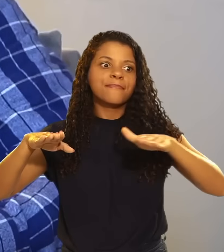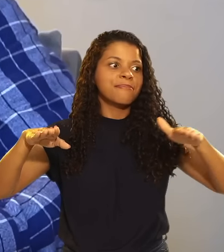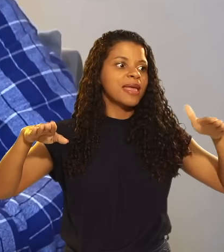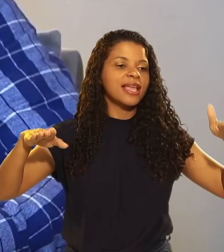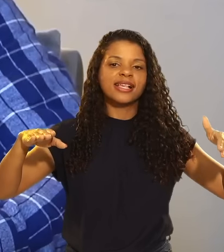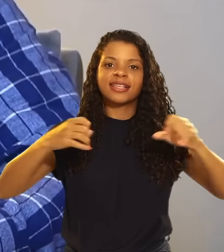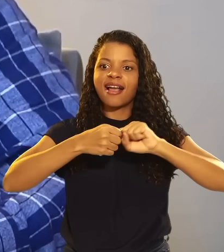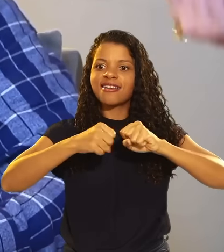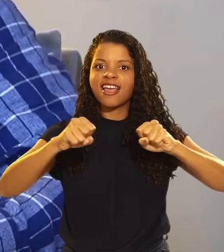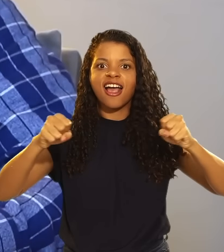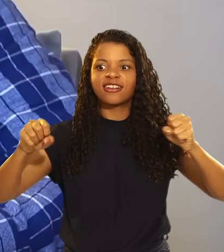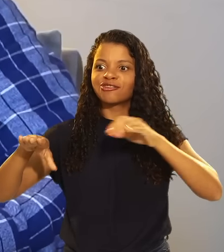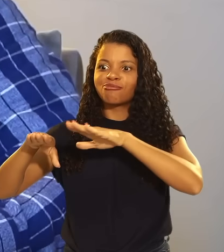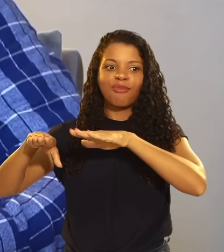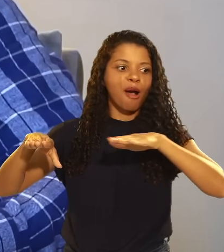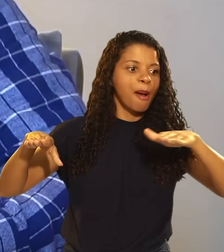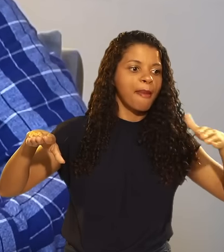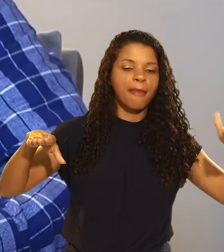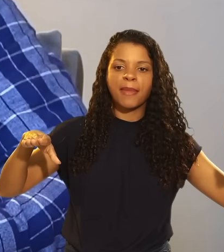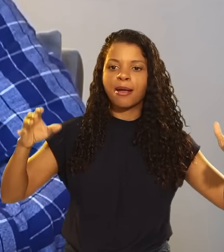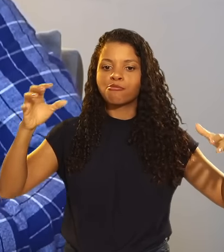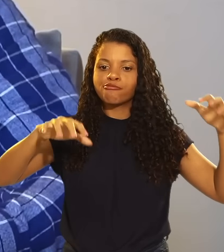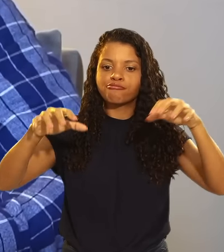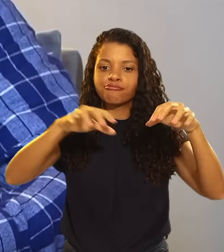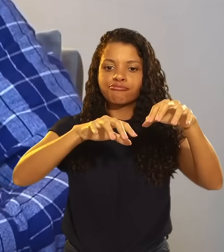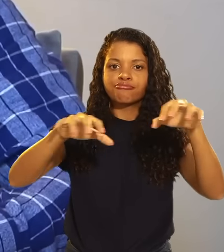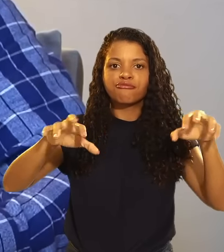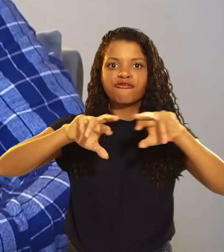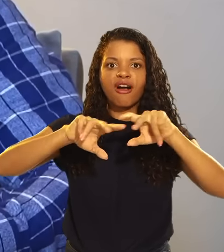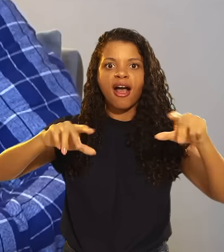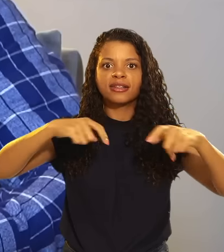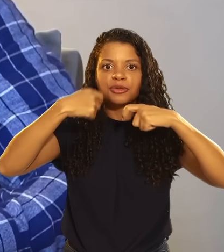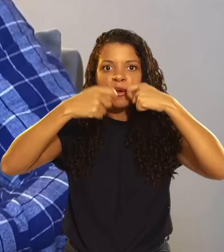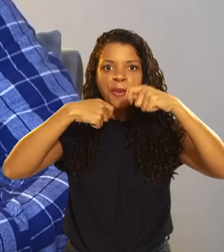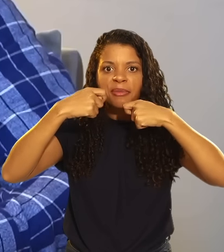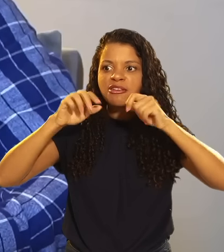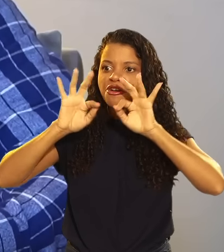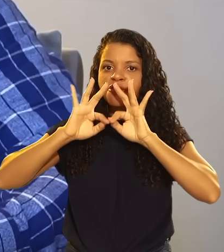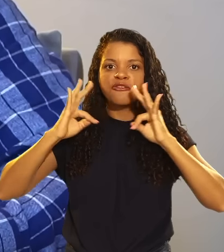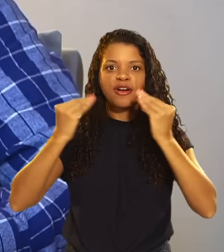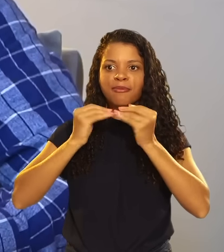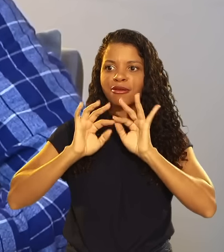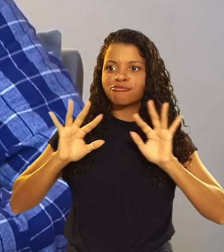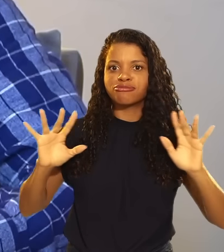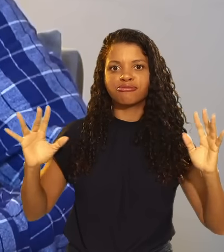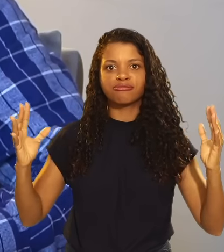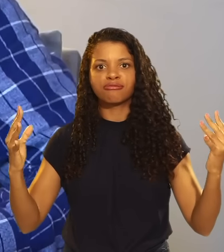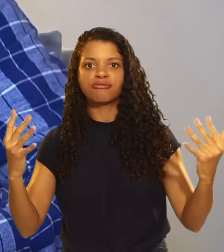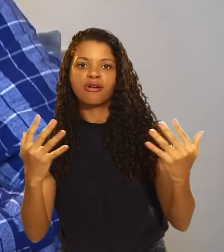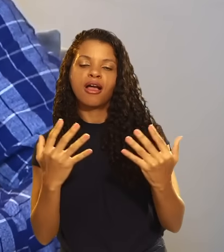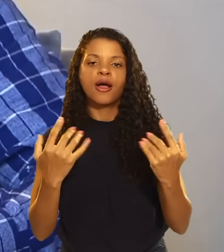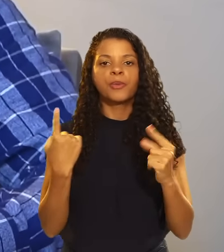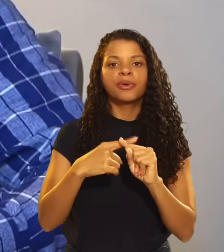bem farta, e reúne toda a família, porque realmente é um dia de alegria, é um dia de festa, é um dia de prazer, de